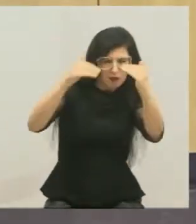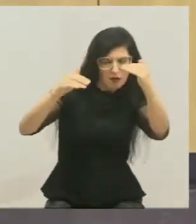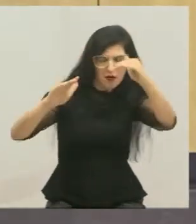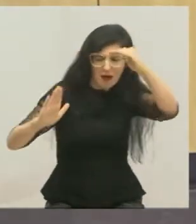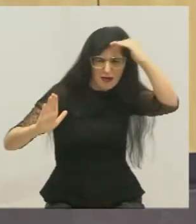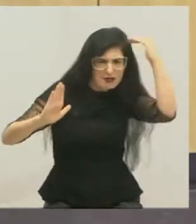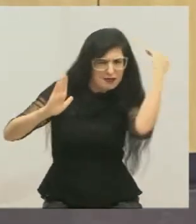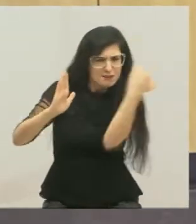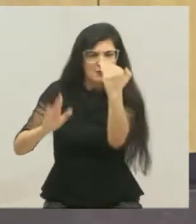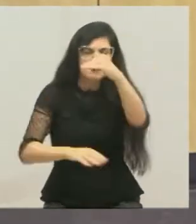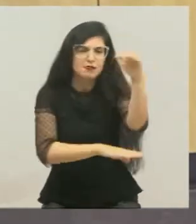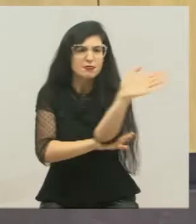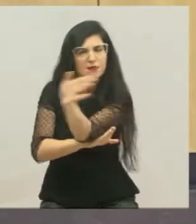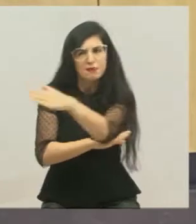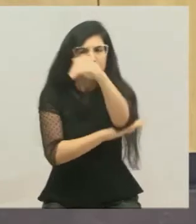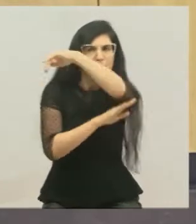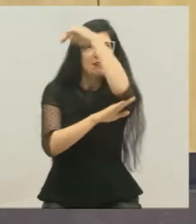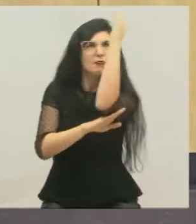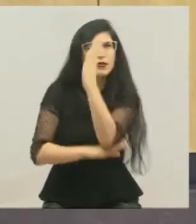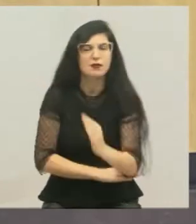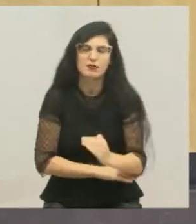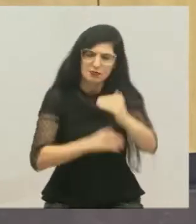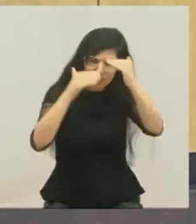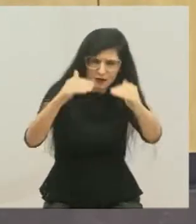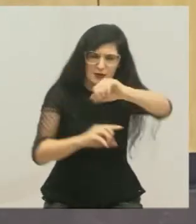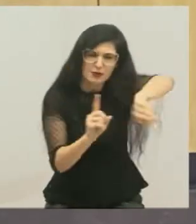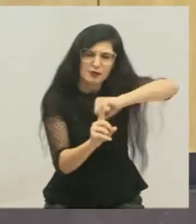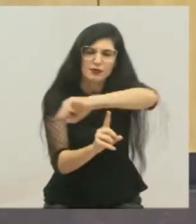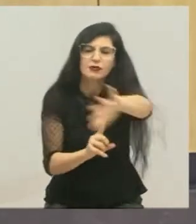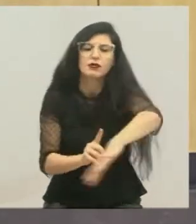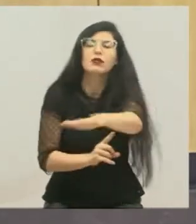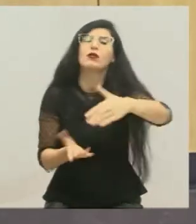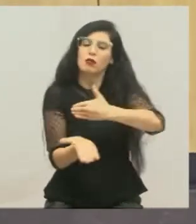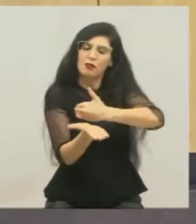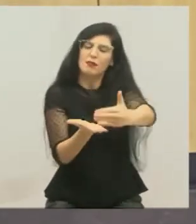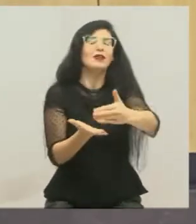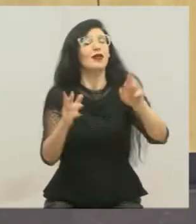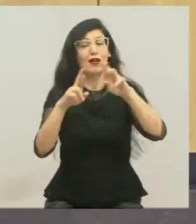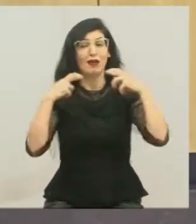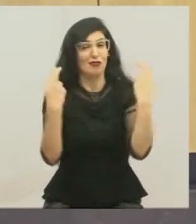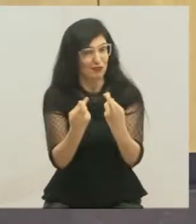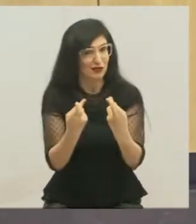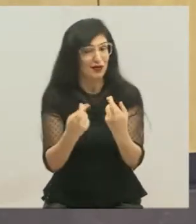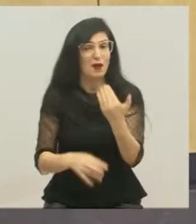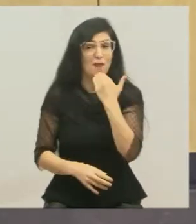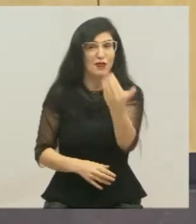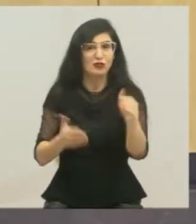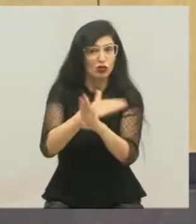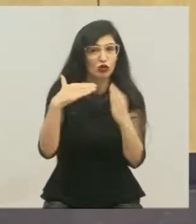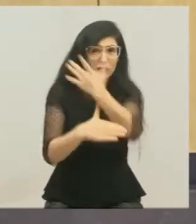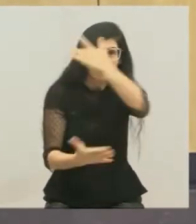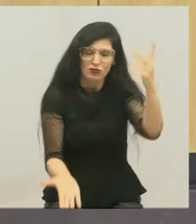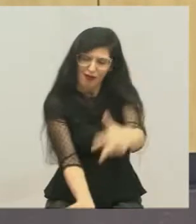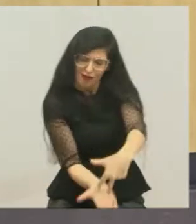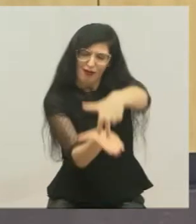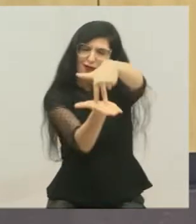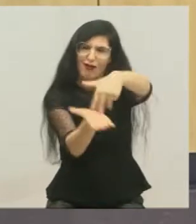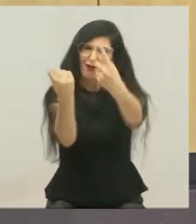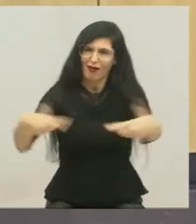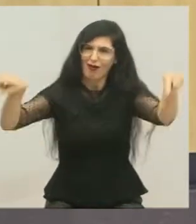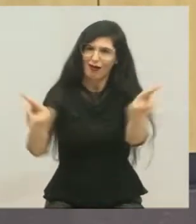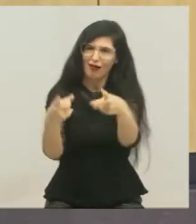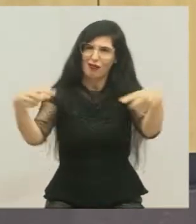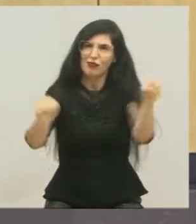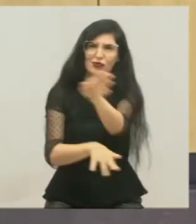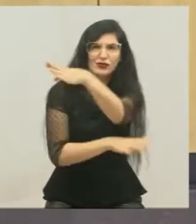para a comunidade a que servimos, declaro aberta a presente sessão ordinária. Peço a todos que se levantem para a execução do